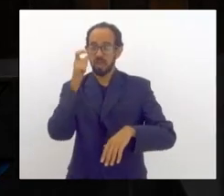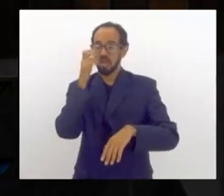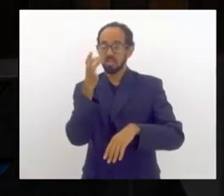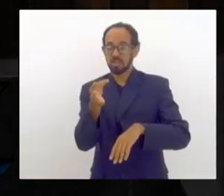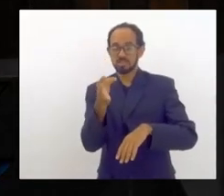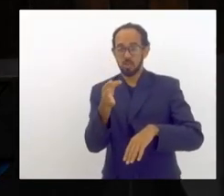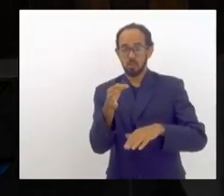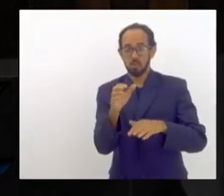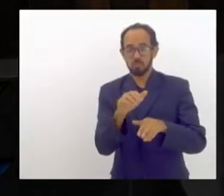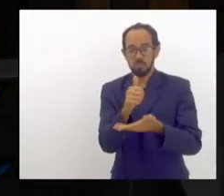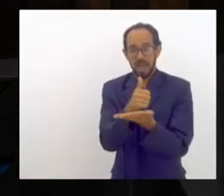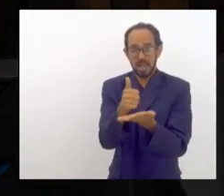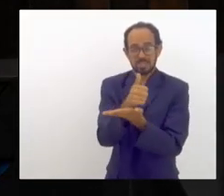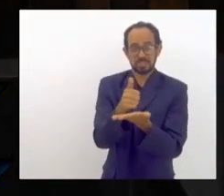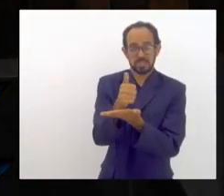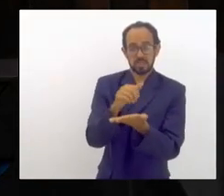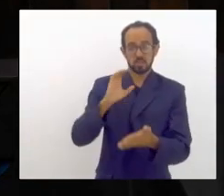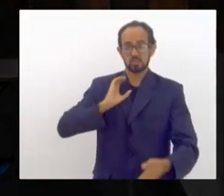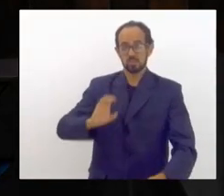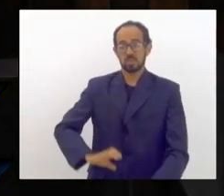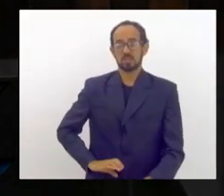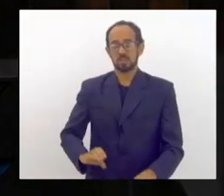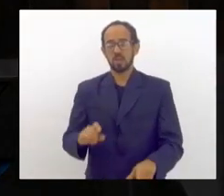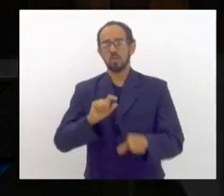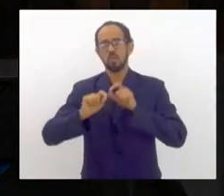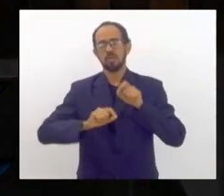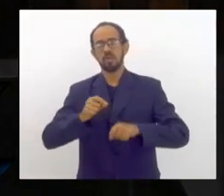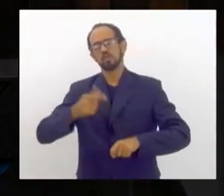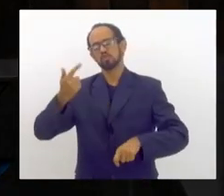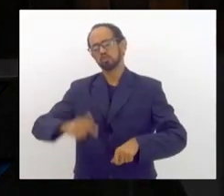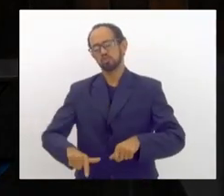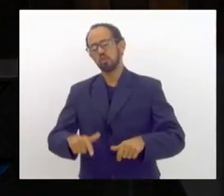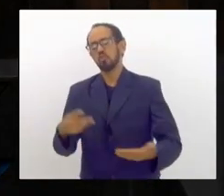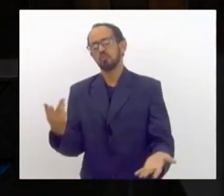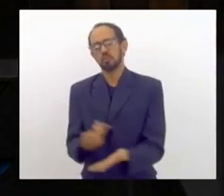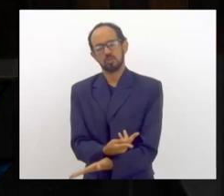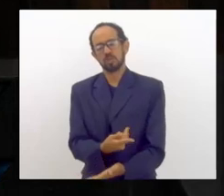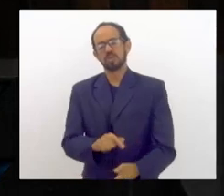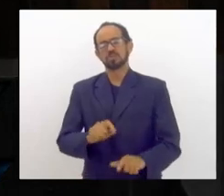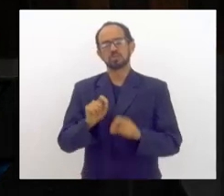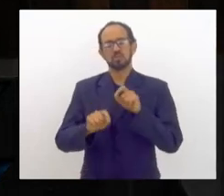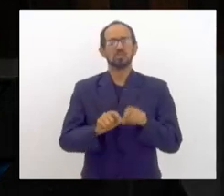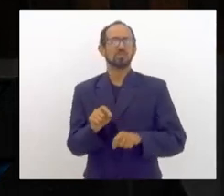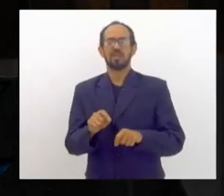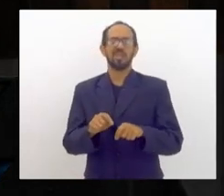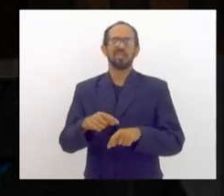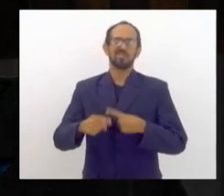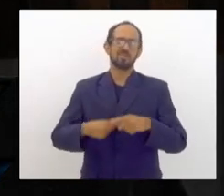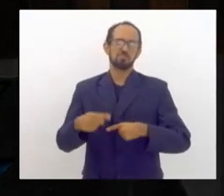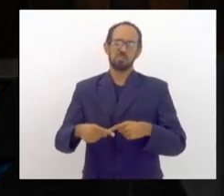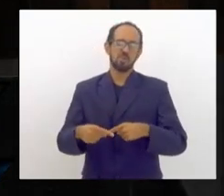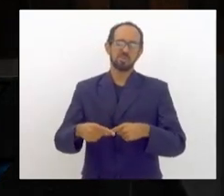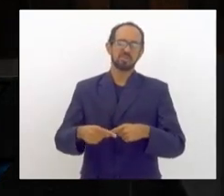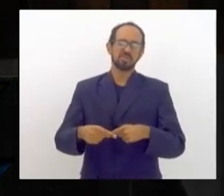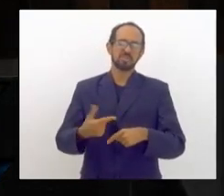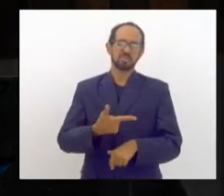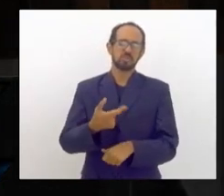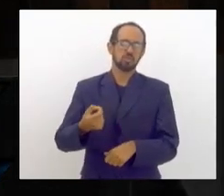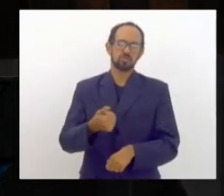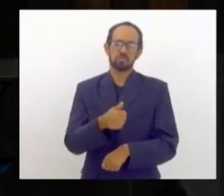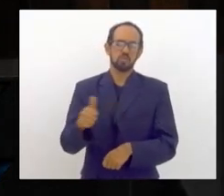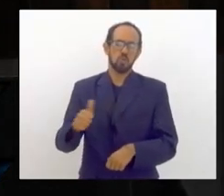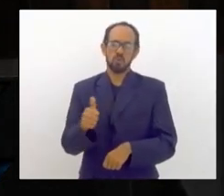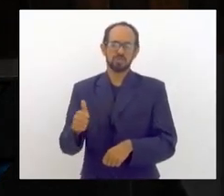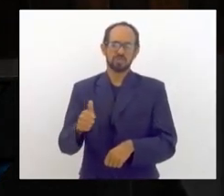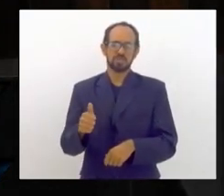atenção com o cidadão, a gente acaba mais uma vez, tempos depois do que aconteceu a tragédia em 2011,